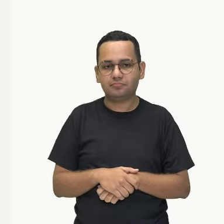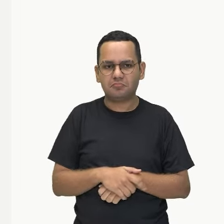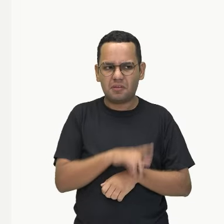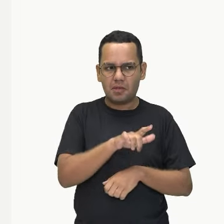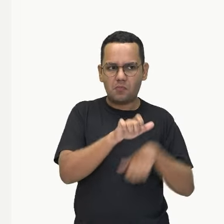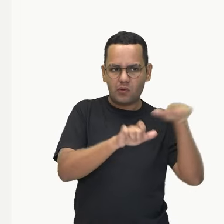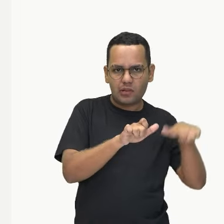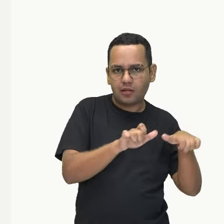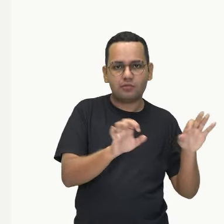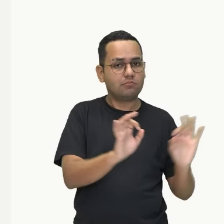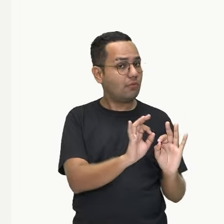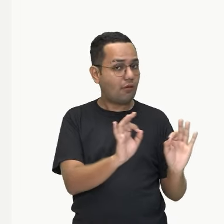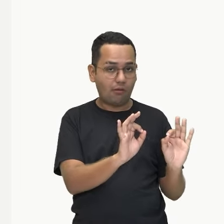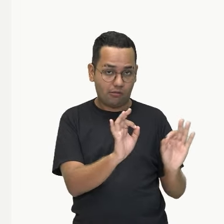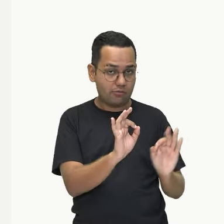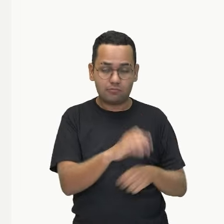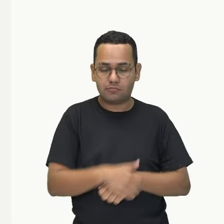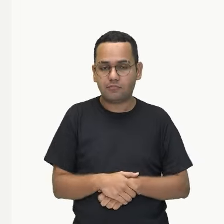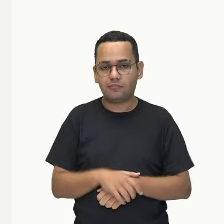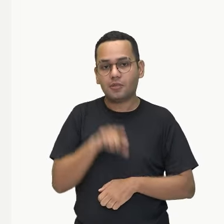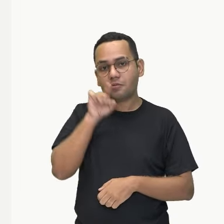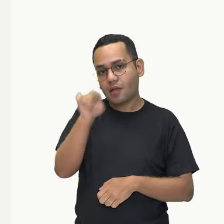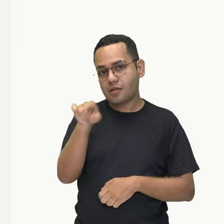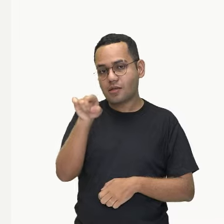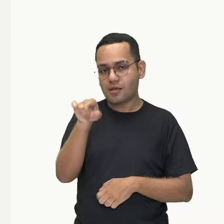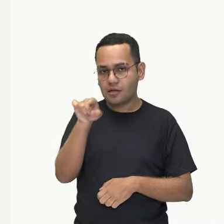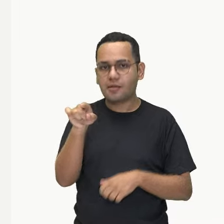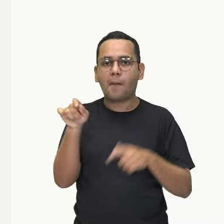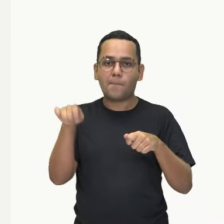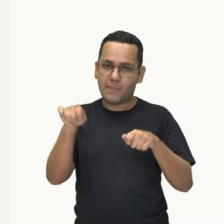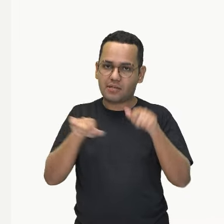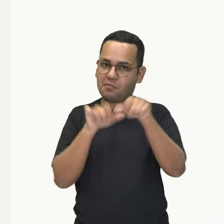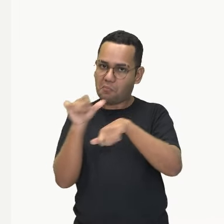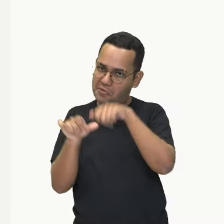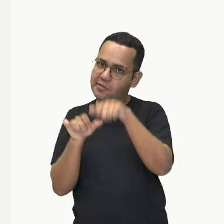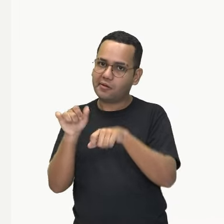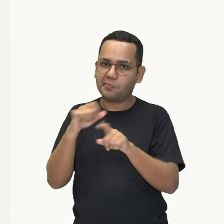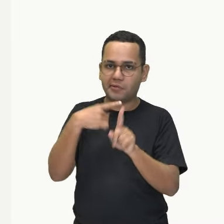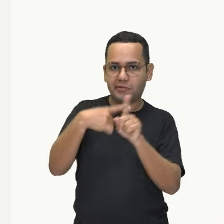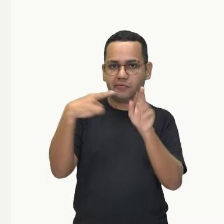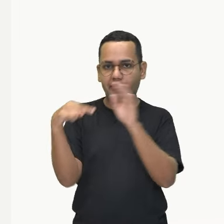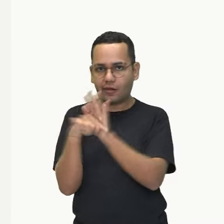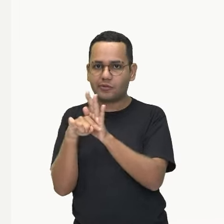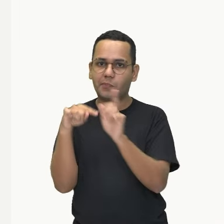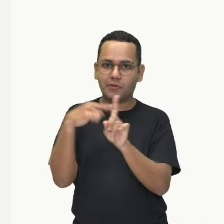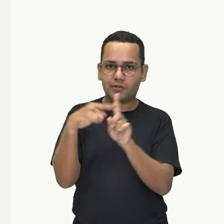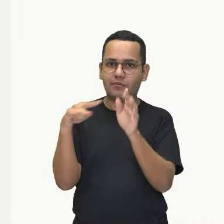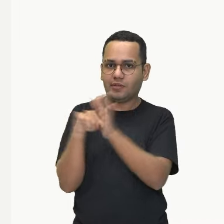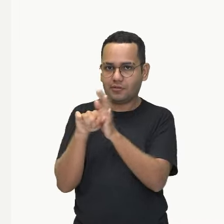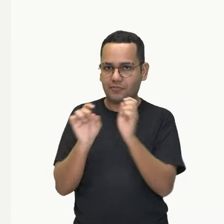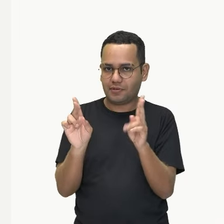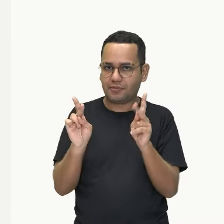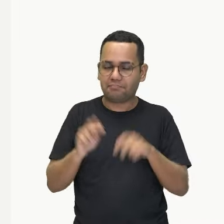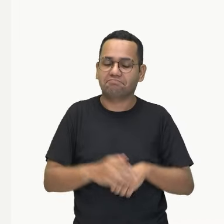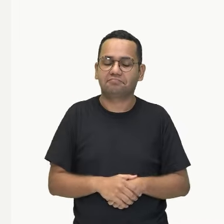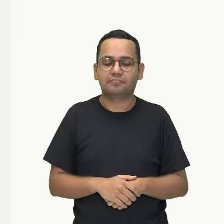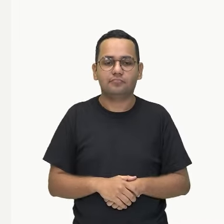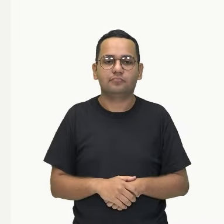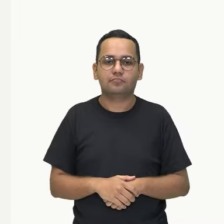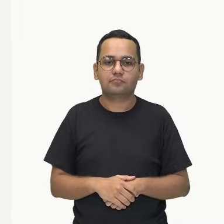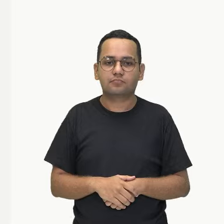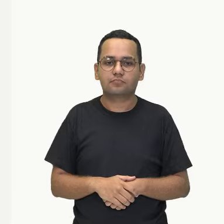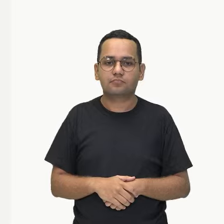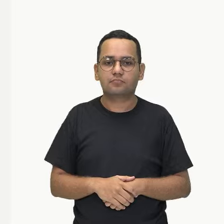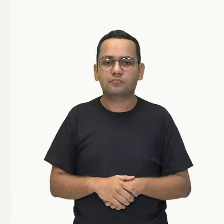nele. E o nosso segundo, eu vou fazer aquele jogo de sinal, né? Trocando todos os sinais.